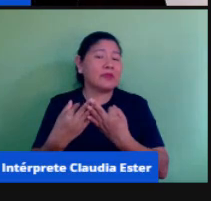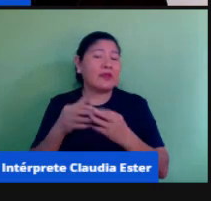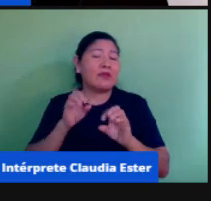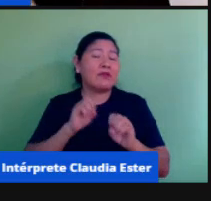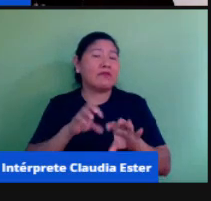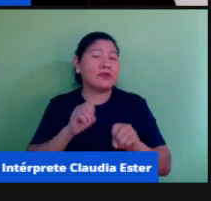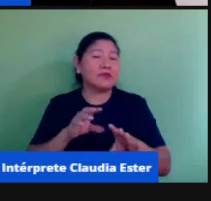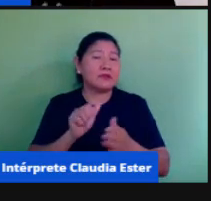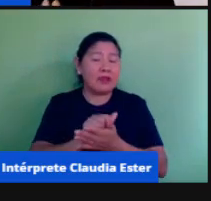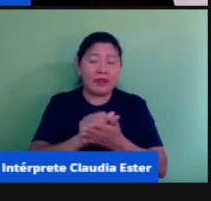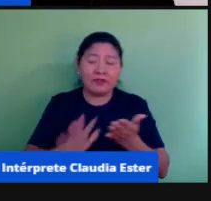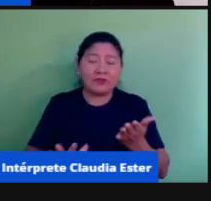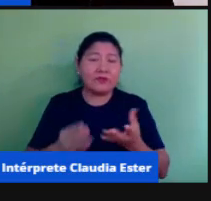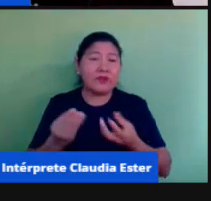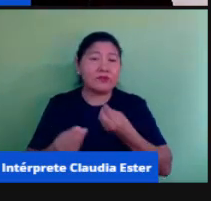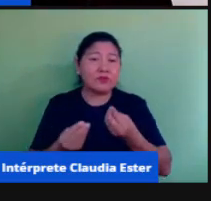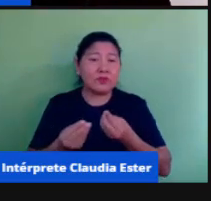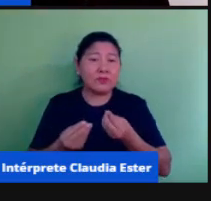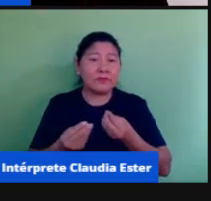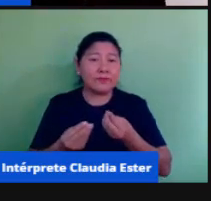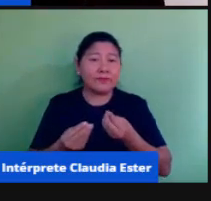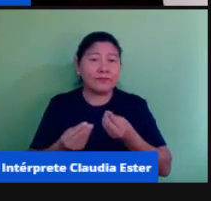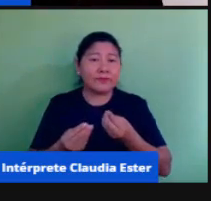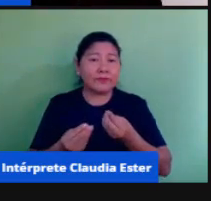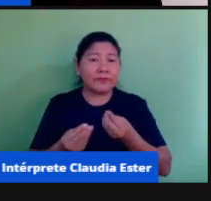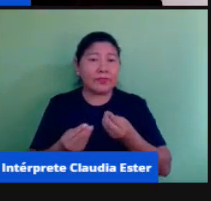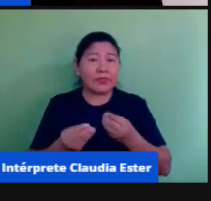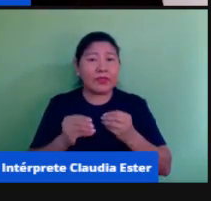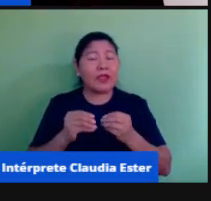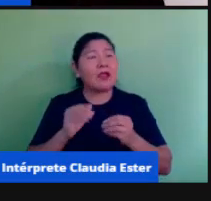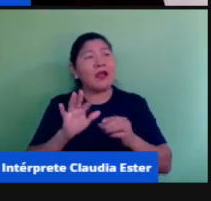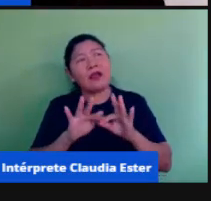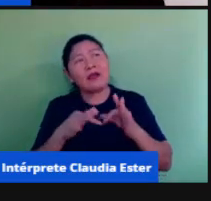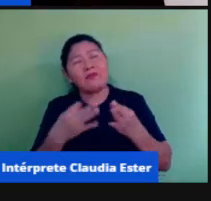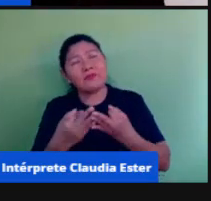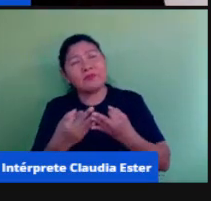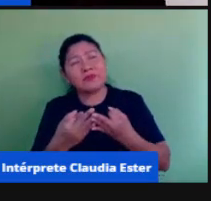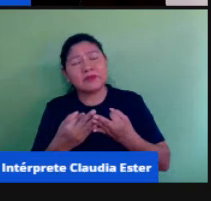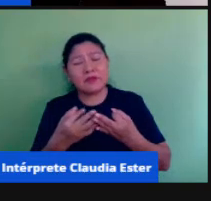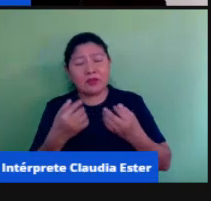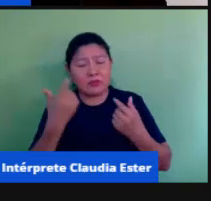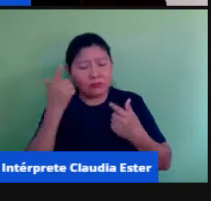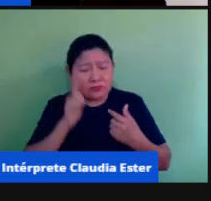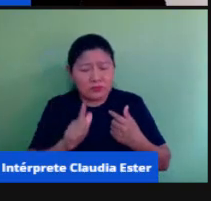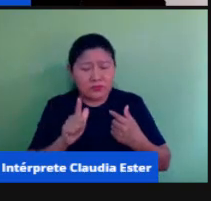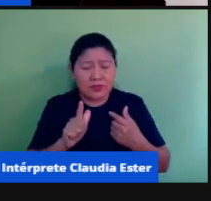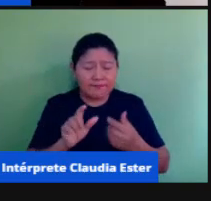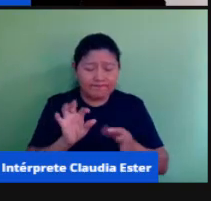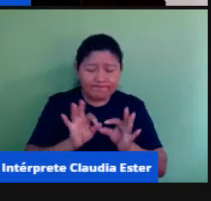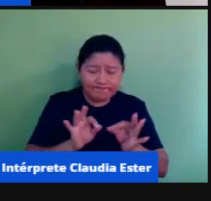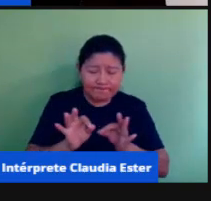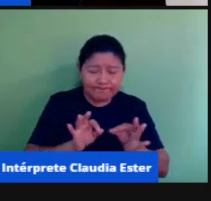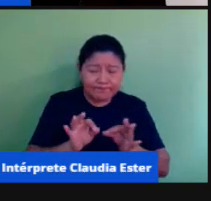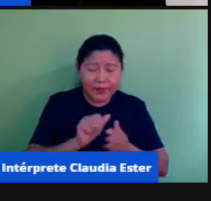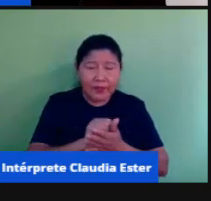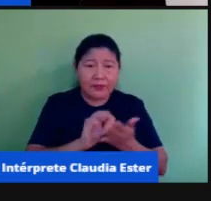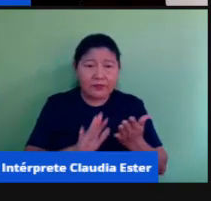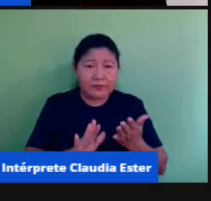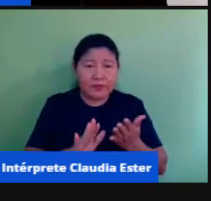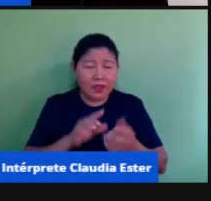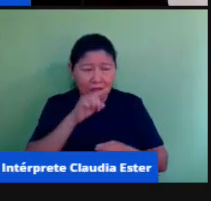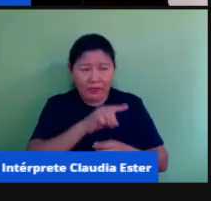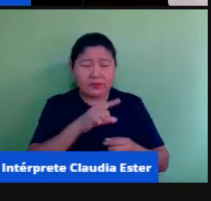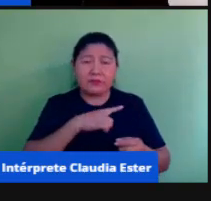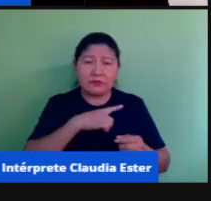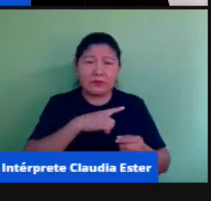atividade. Como que esse pai vai auxiliar o seu filho na hora que ele está fazendo um dever,